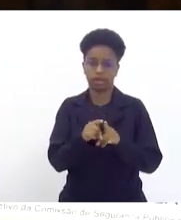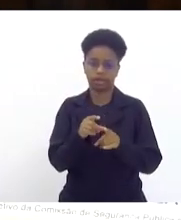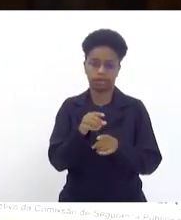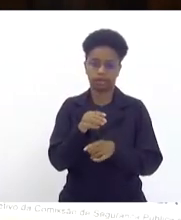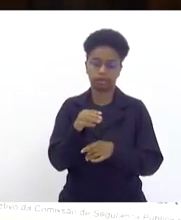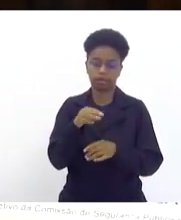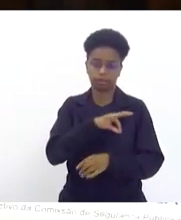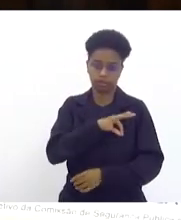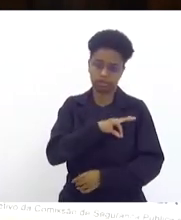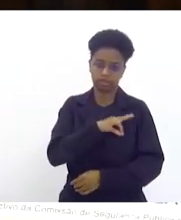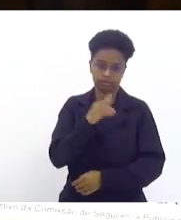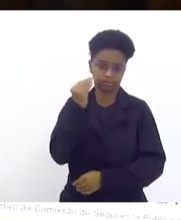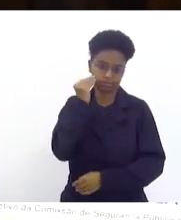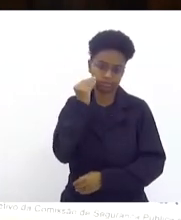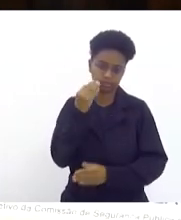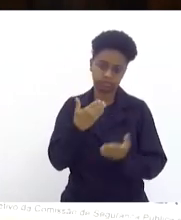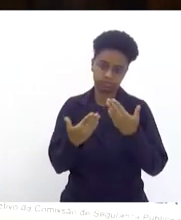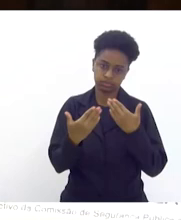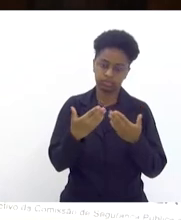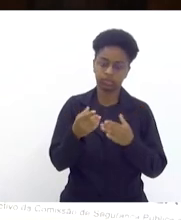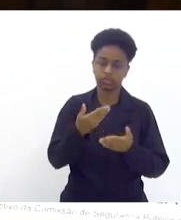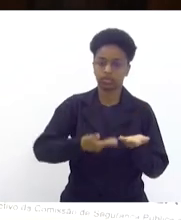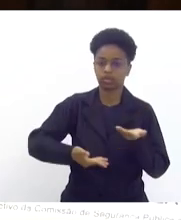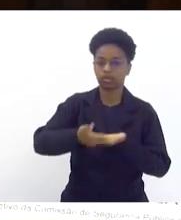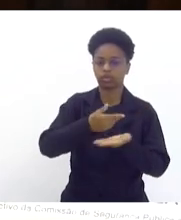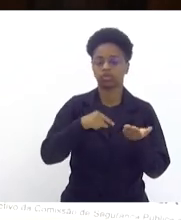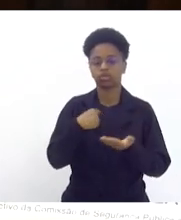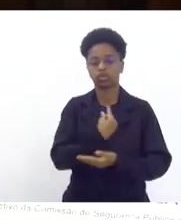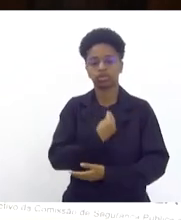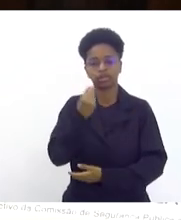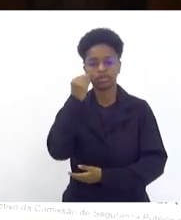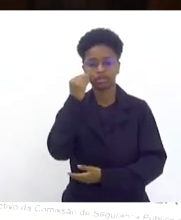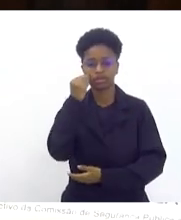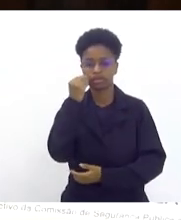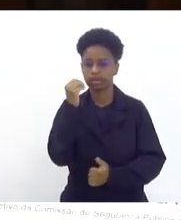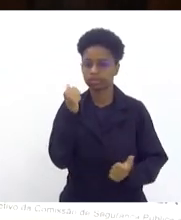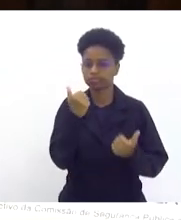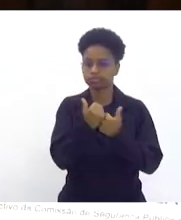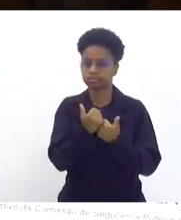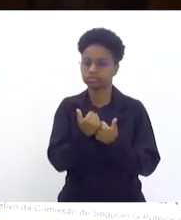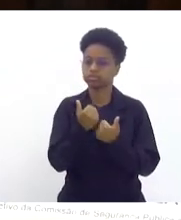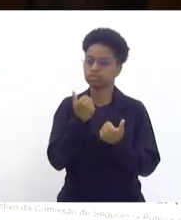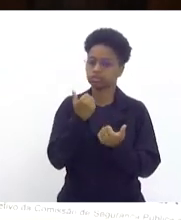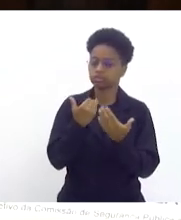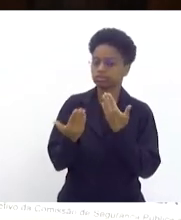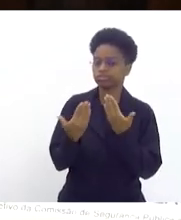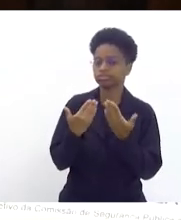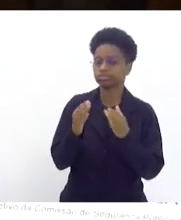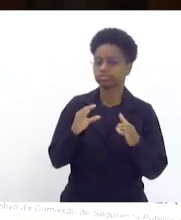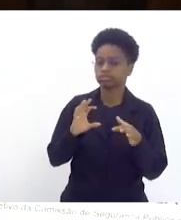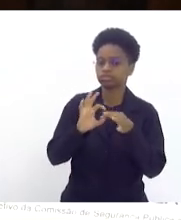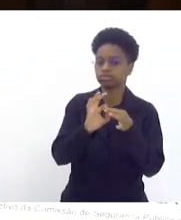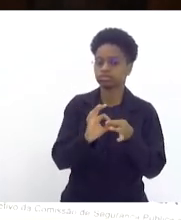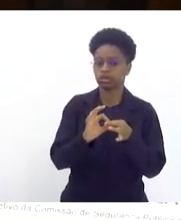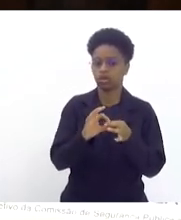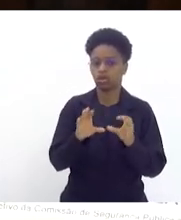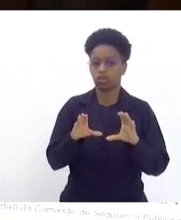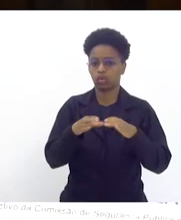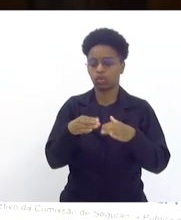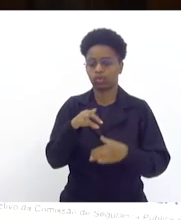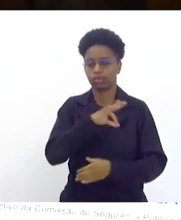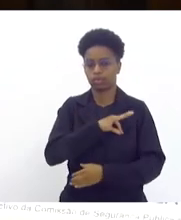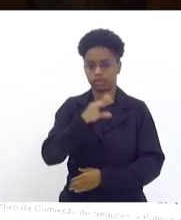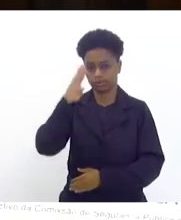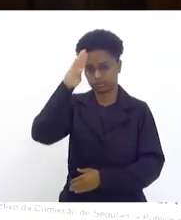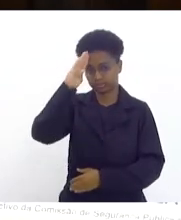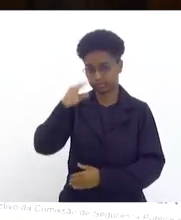indispensável e aqui fica meu apelo para que a gente Reforce nesse sentido a tentativa de diálogo com o comando do batalhão de polícia do exército